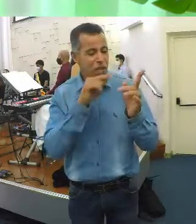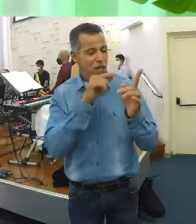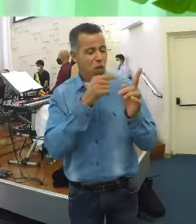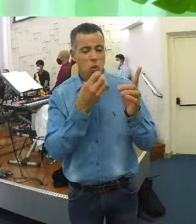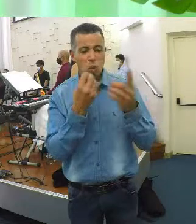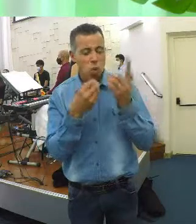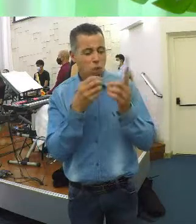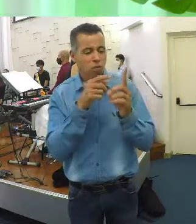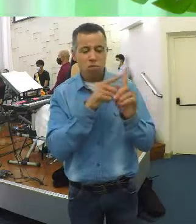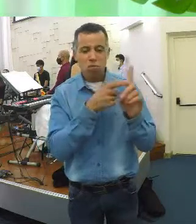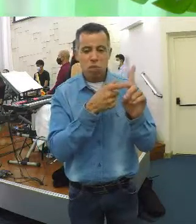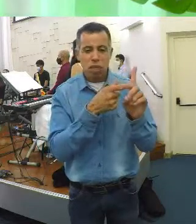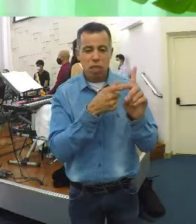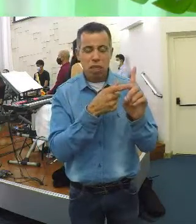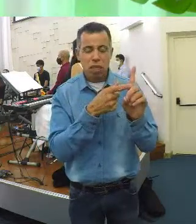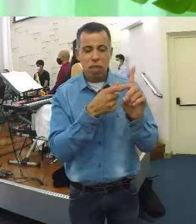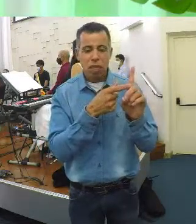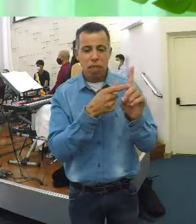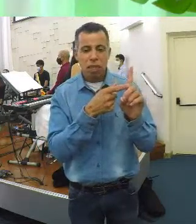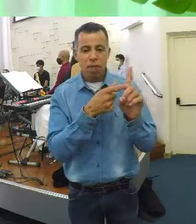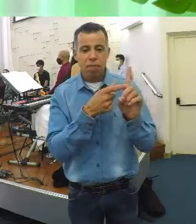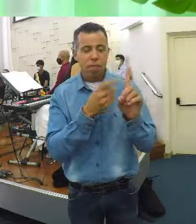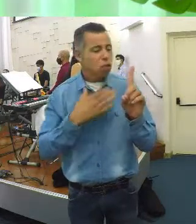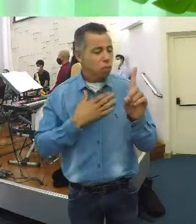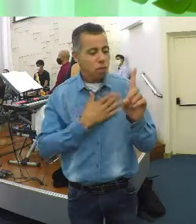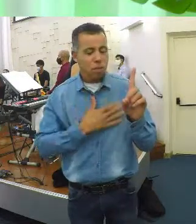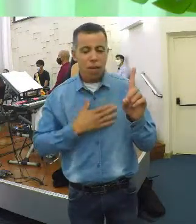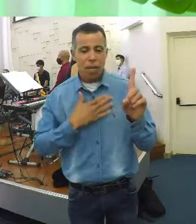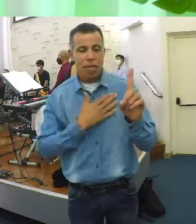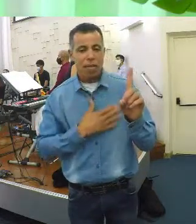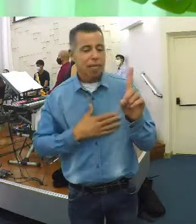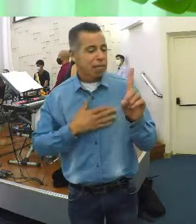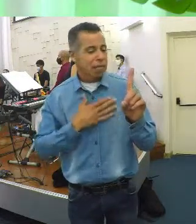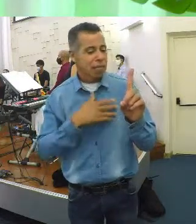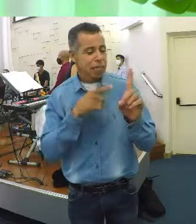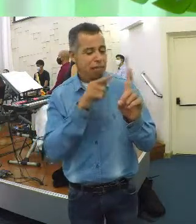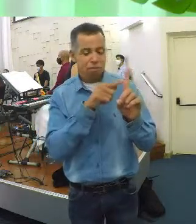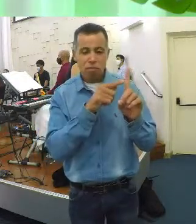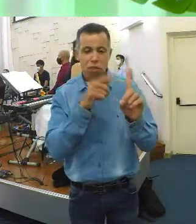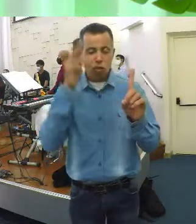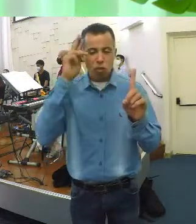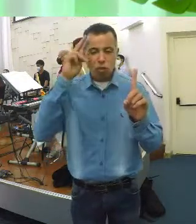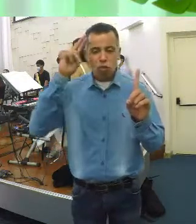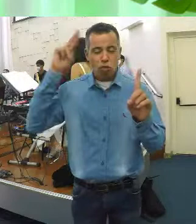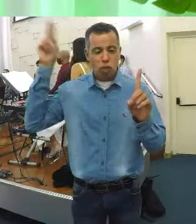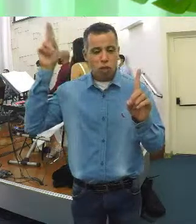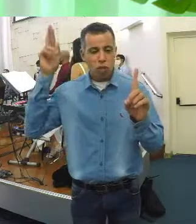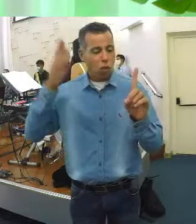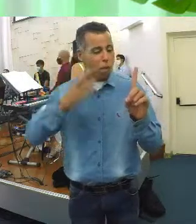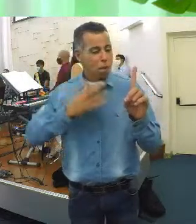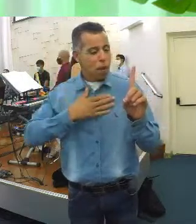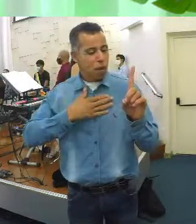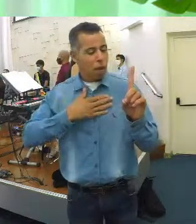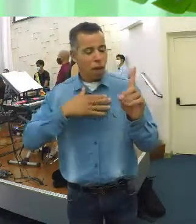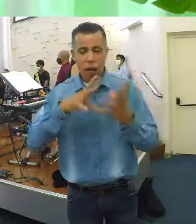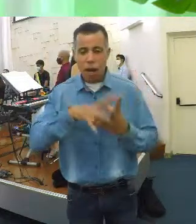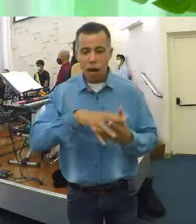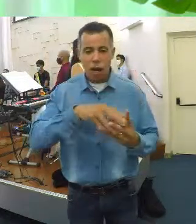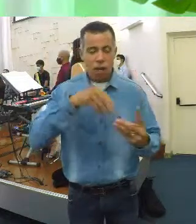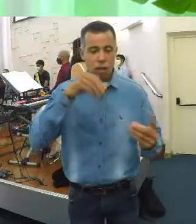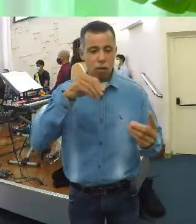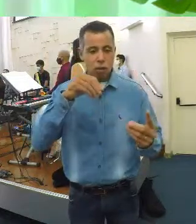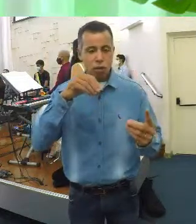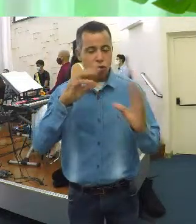assim: da sua satisfação no Senhor, o meu espírito, enquanto tudo isso